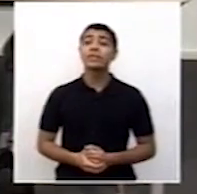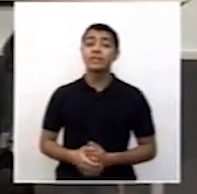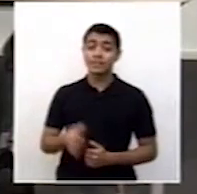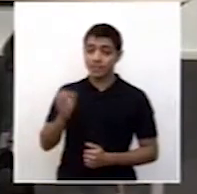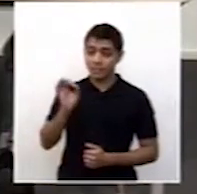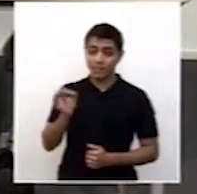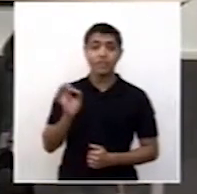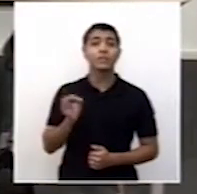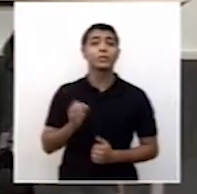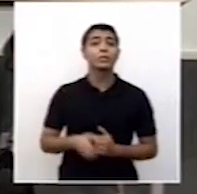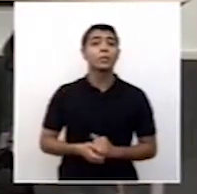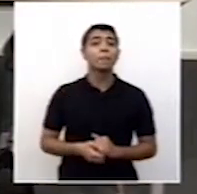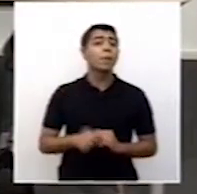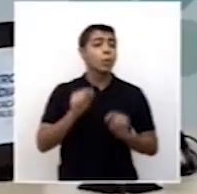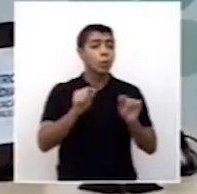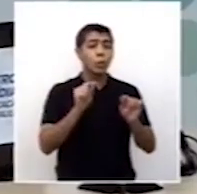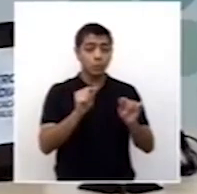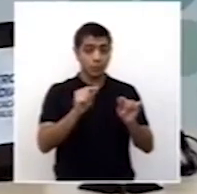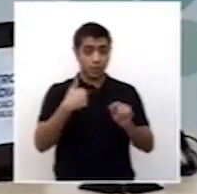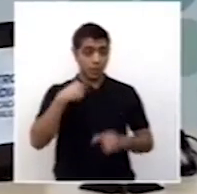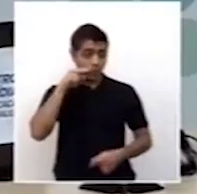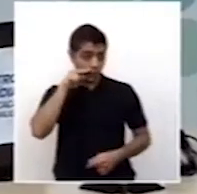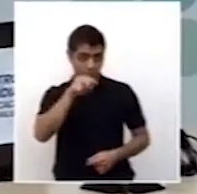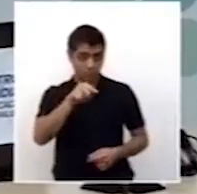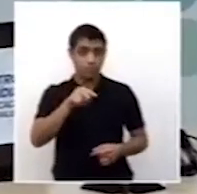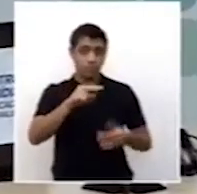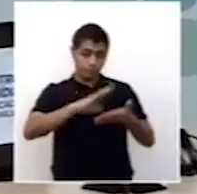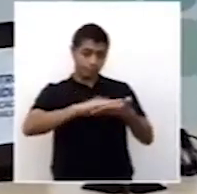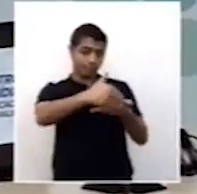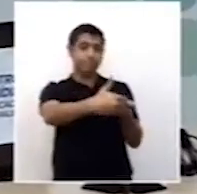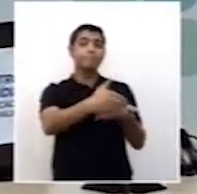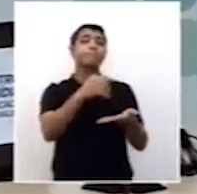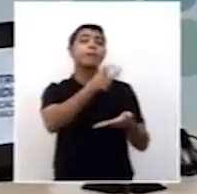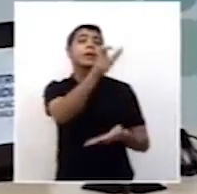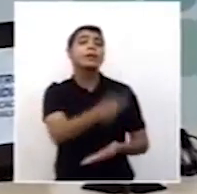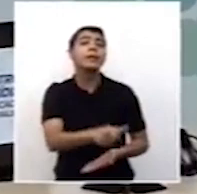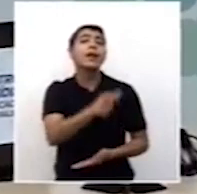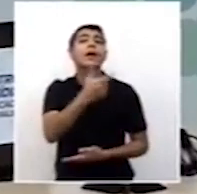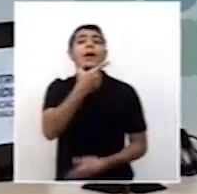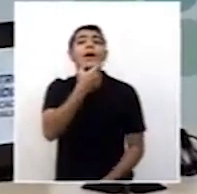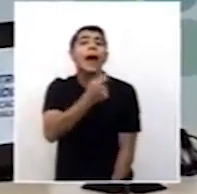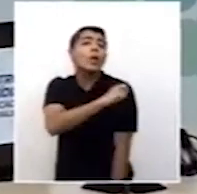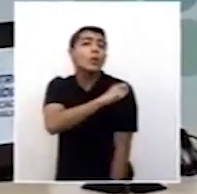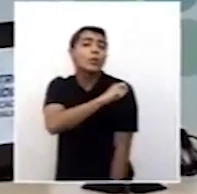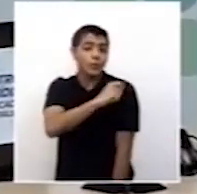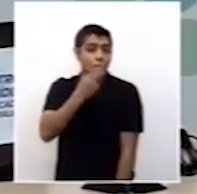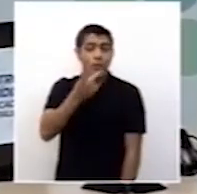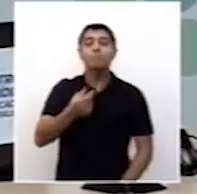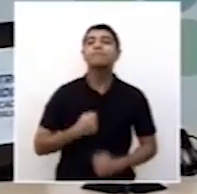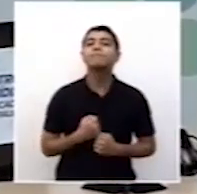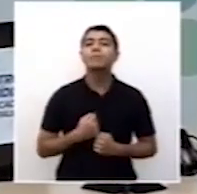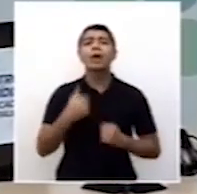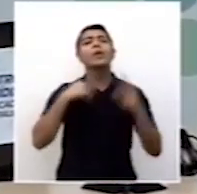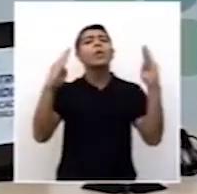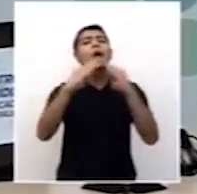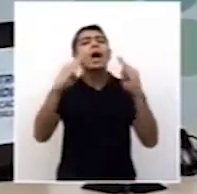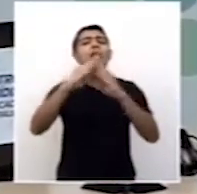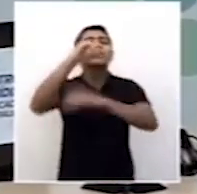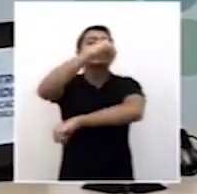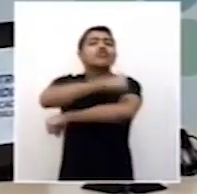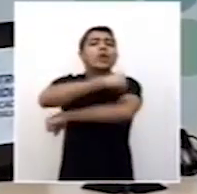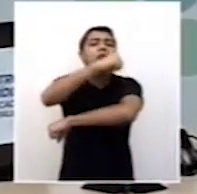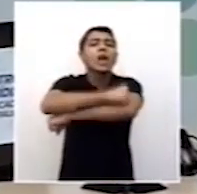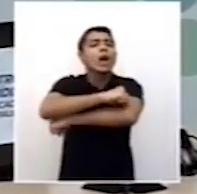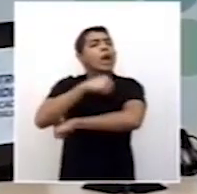que disse que ele observa pela janela dele a construção de um prédio. Então, ele diz que